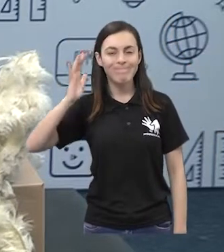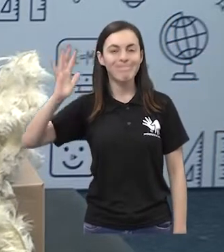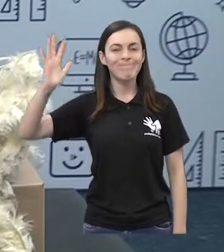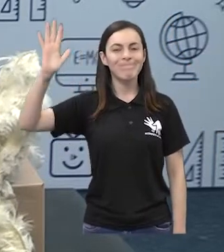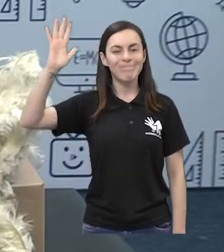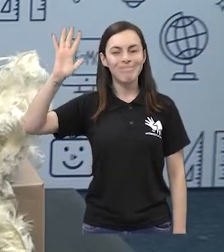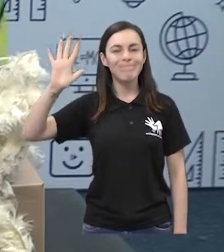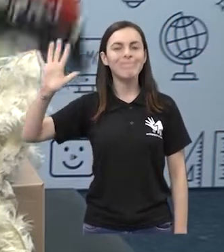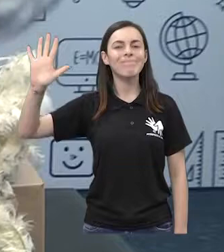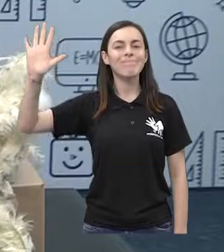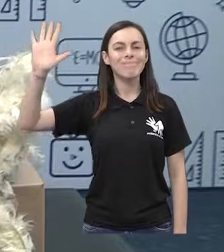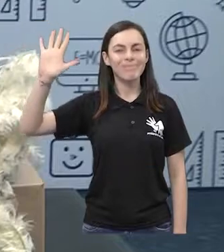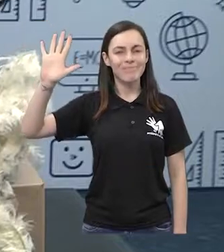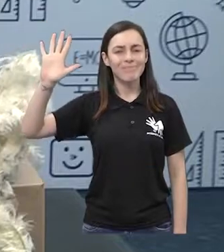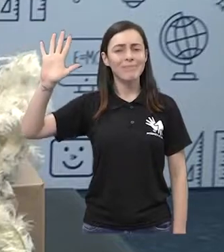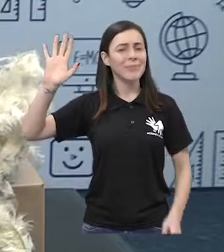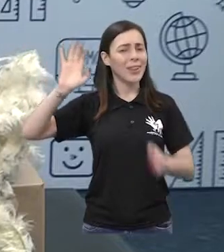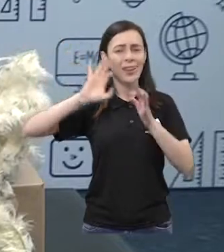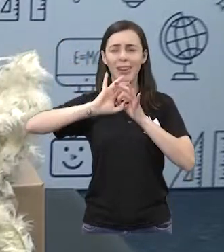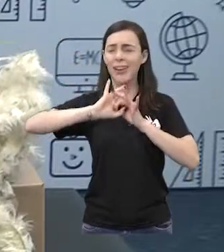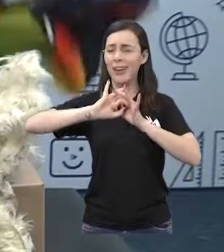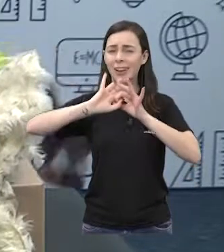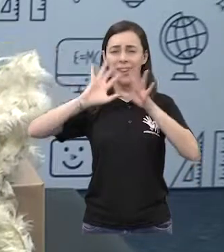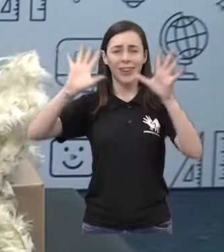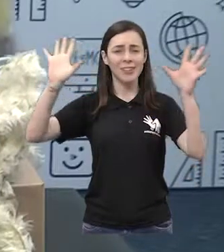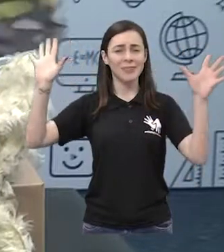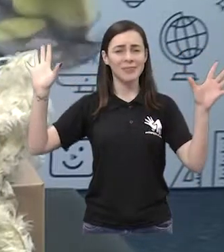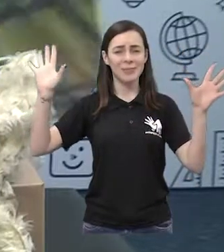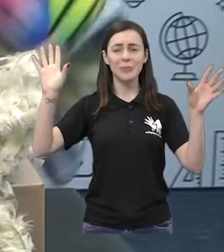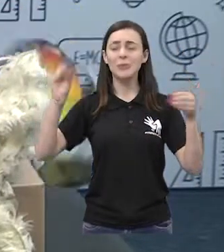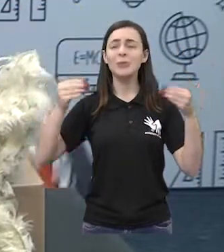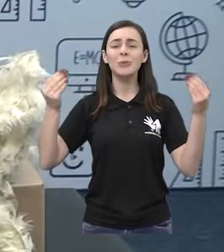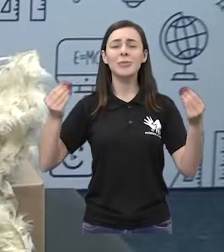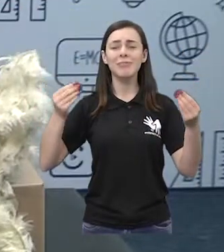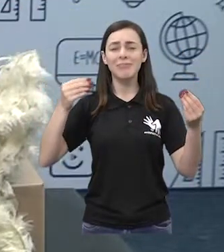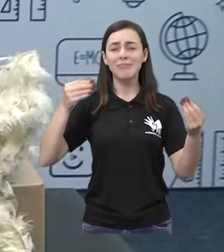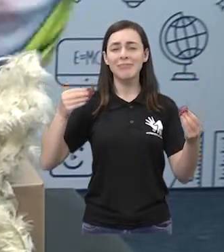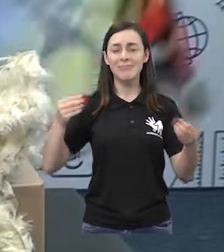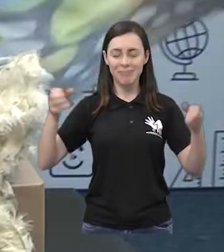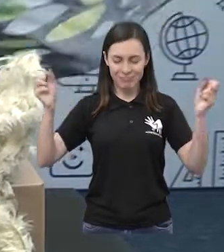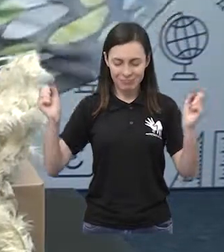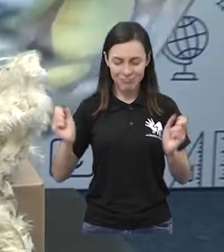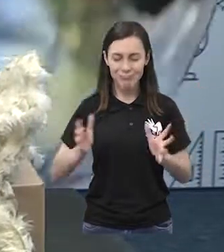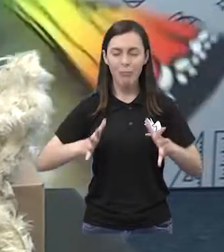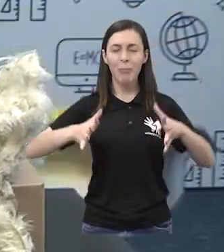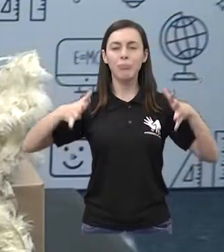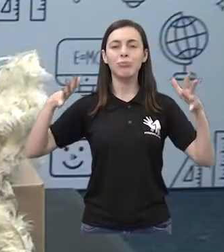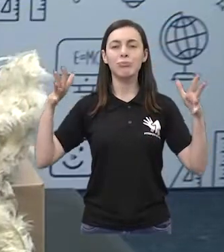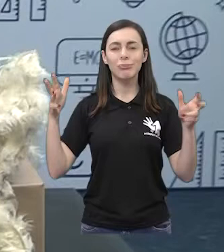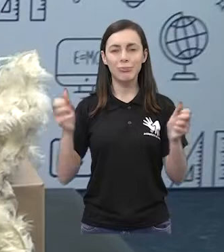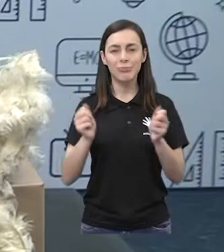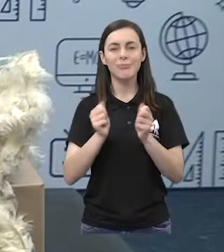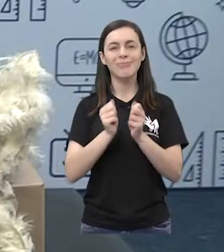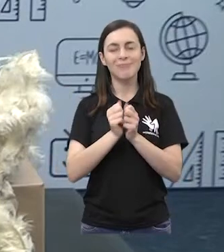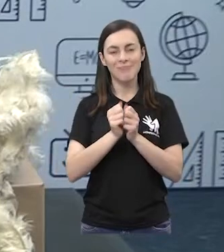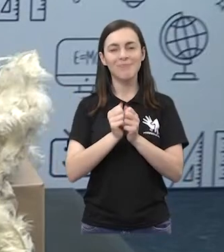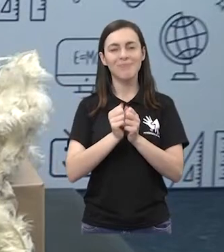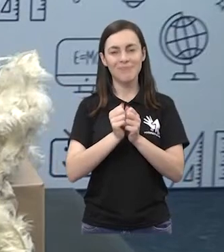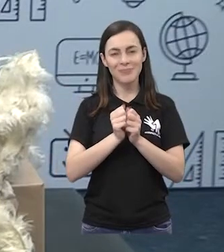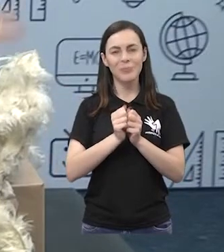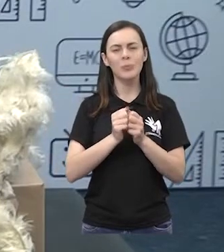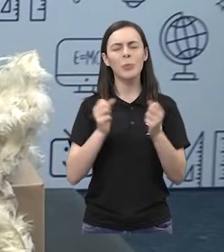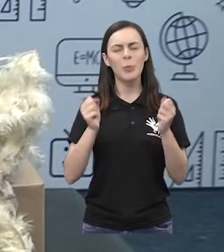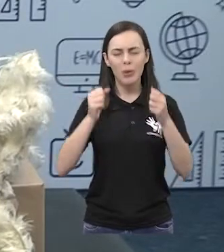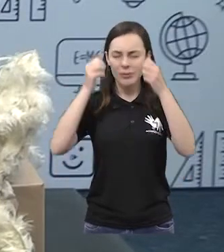da imaginação e deixe este mundo de encantamento surgir abra lá as